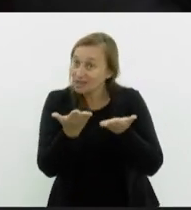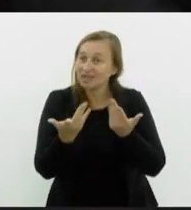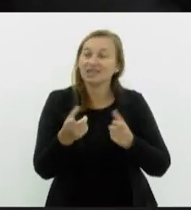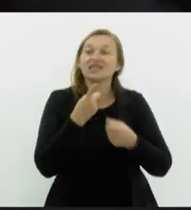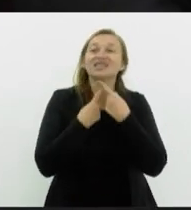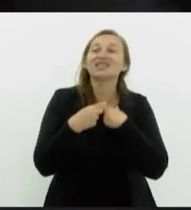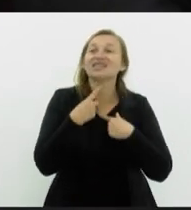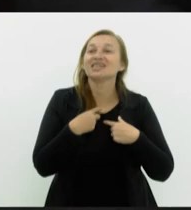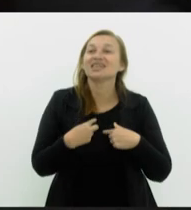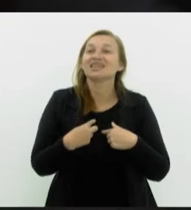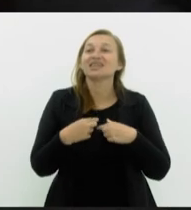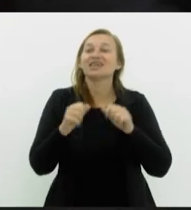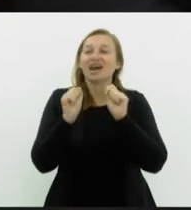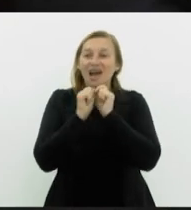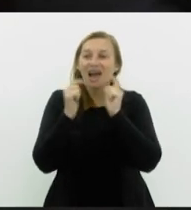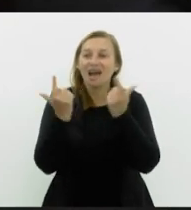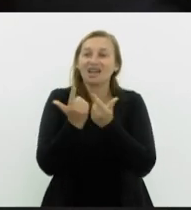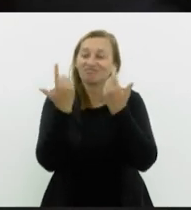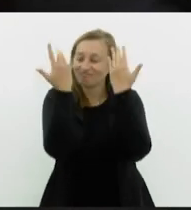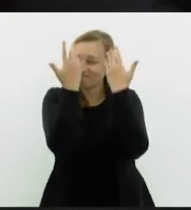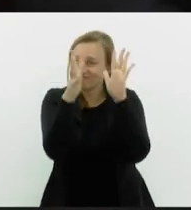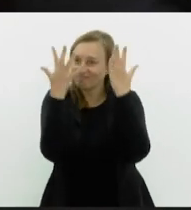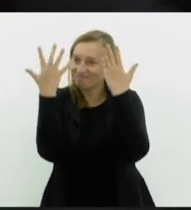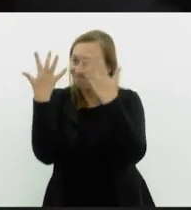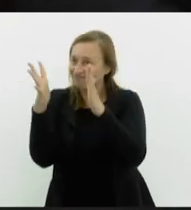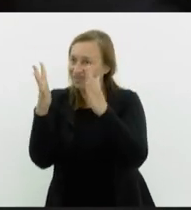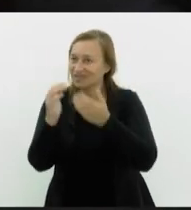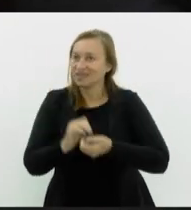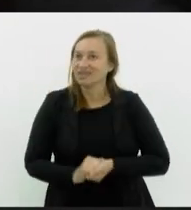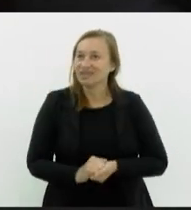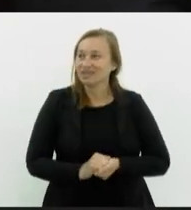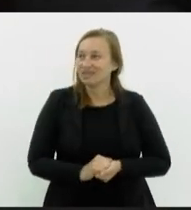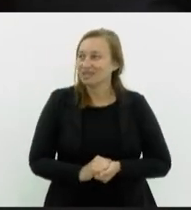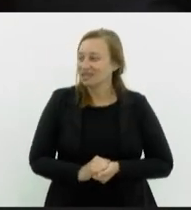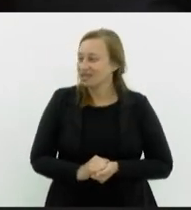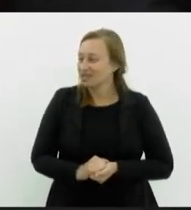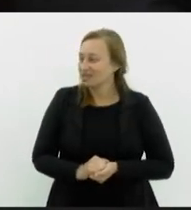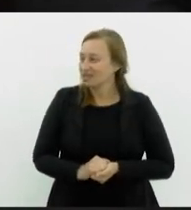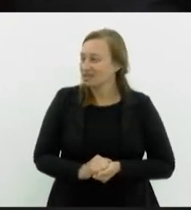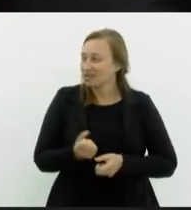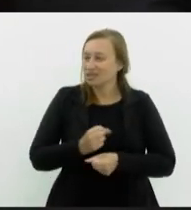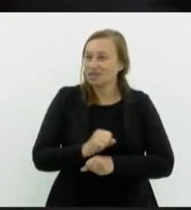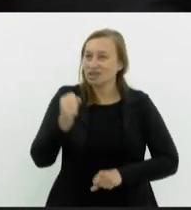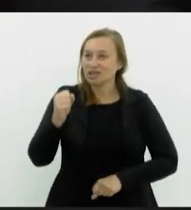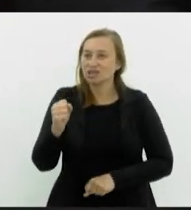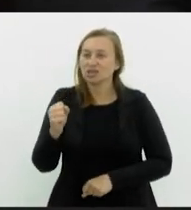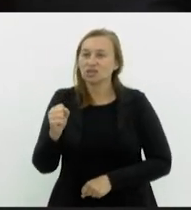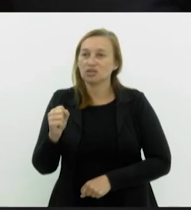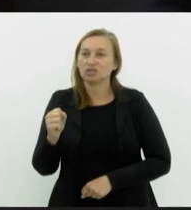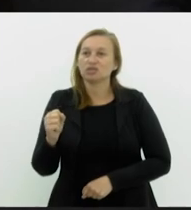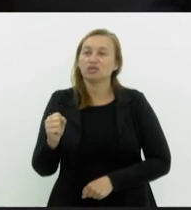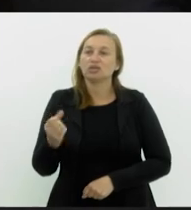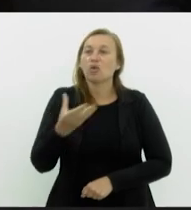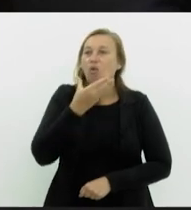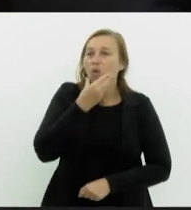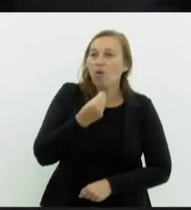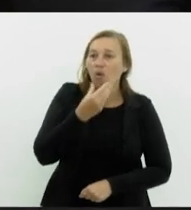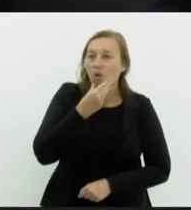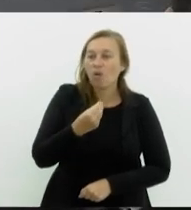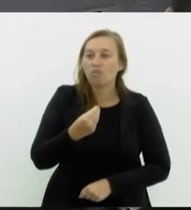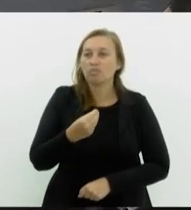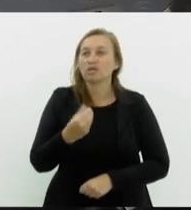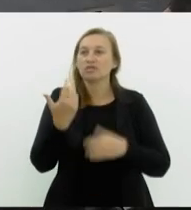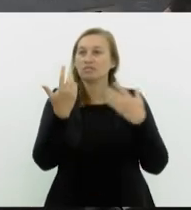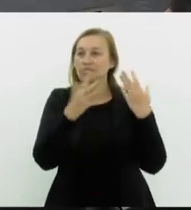desejar à Assembleia parabéns por ter homenageado um grande homem, um grande maçom e um grande irmão. Obrigado.